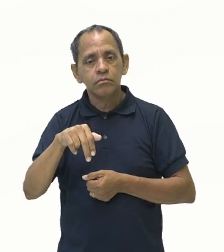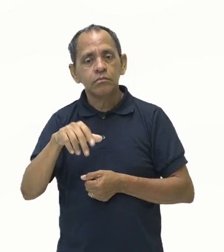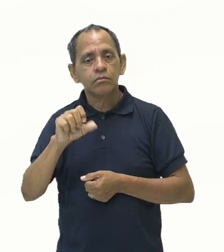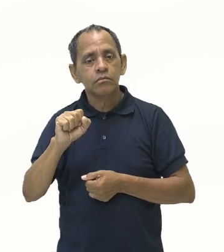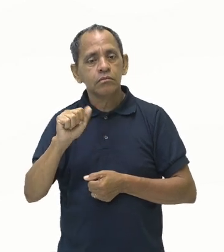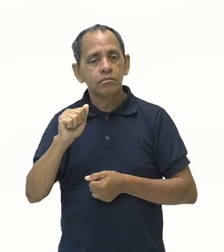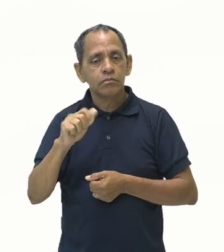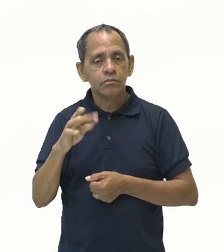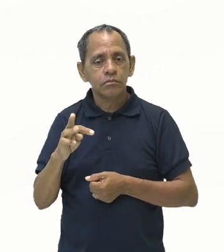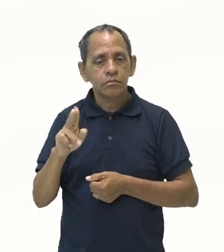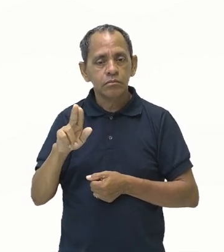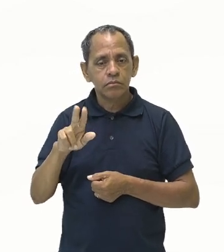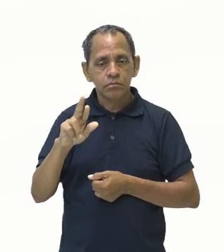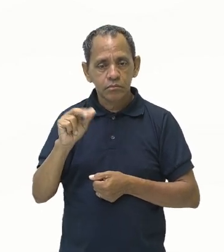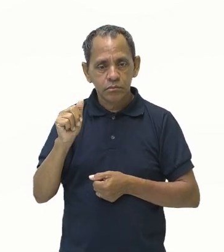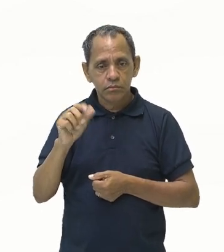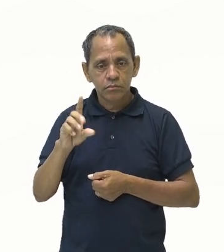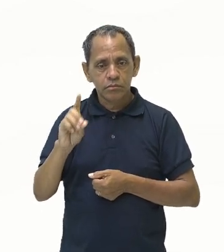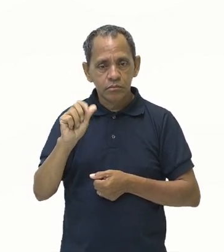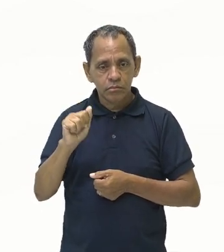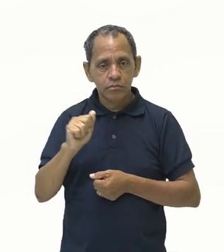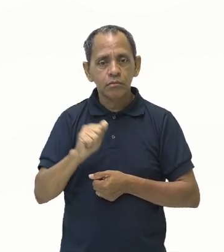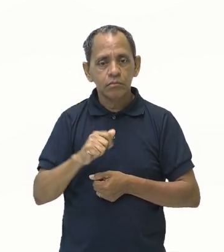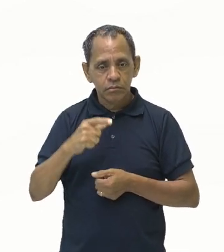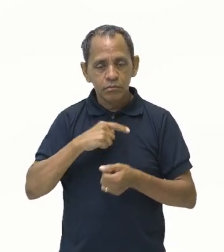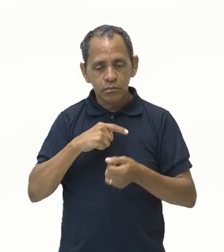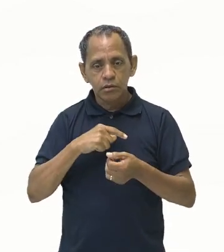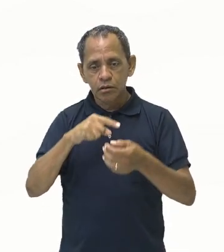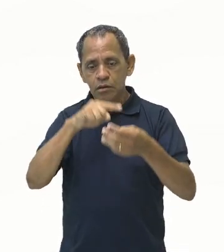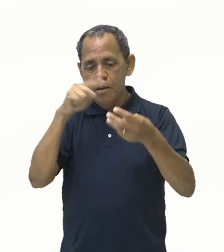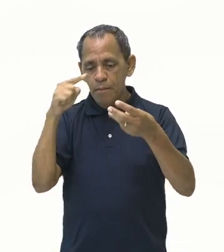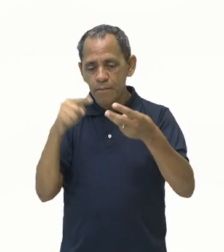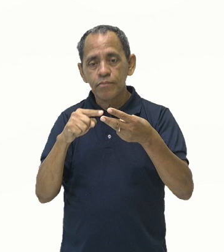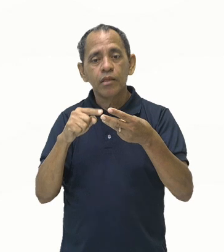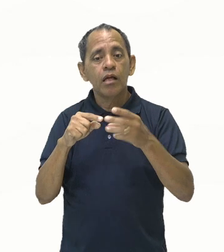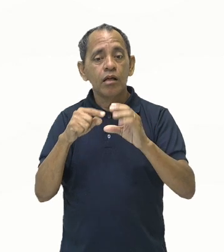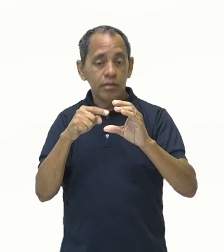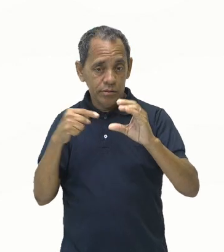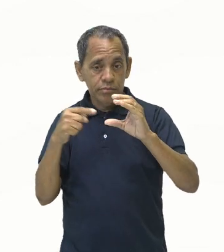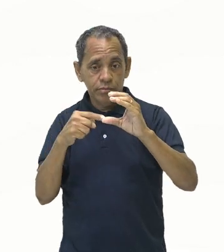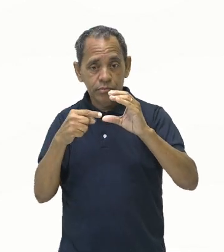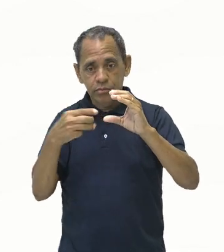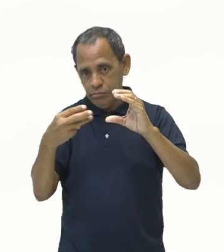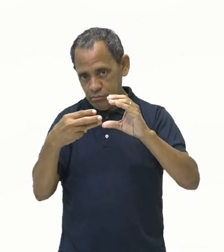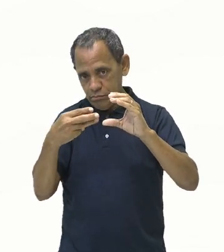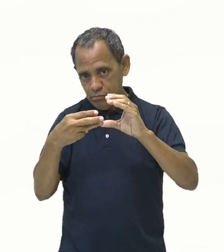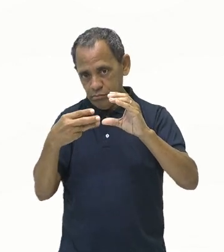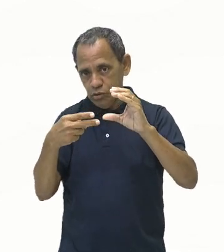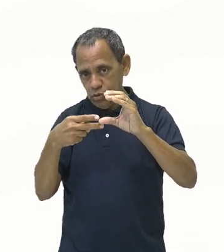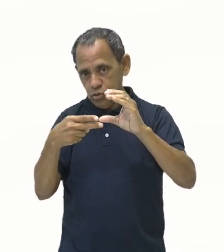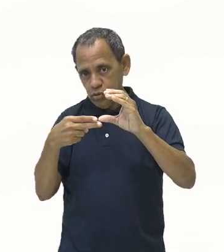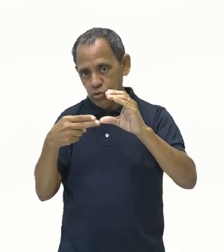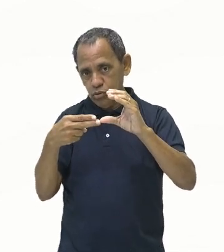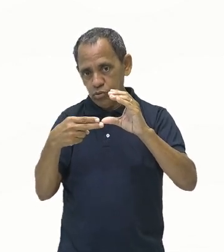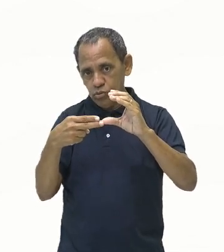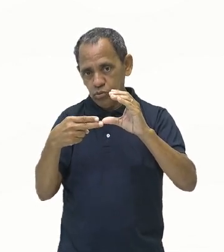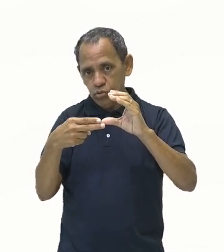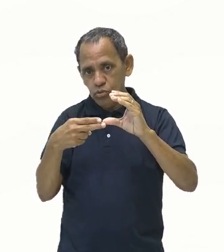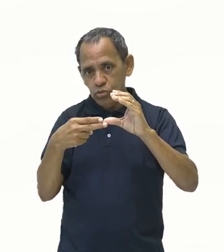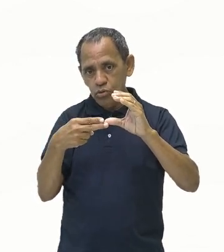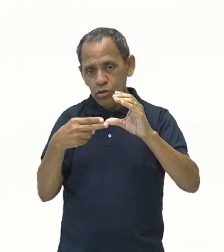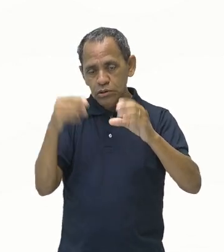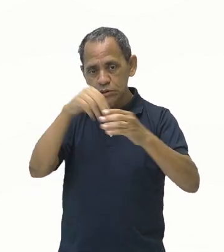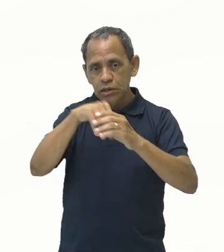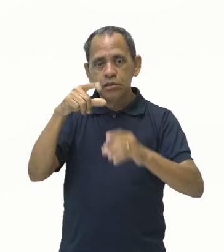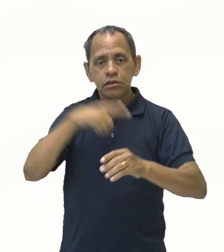insaturada? Porque nós temos uma insaturação bem aqui. E entre elas só tem carbono, então